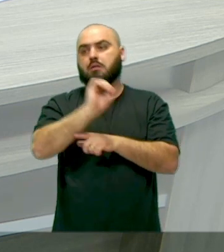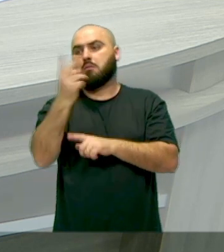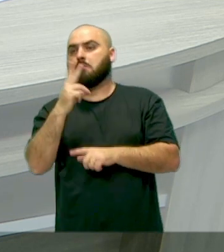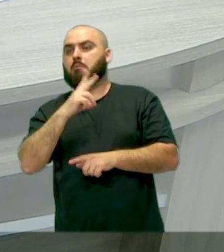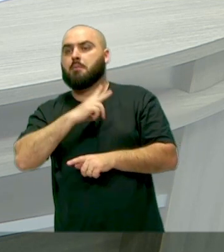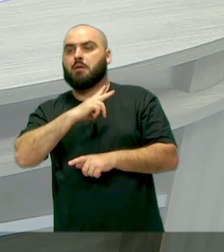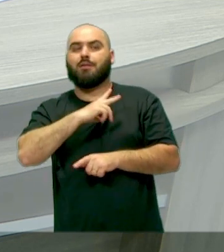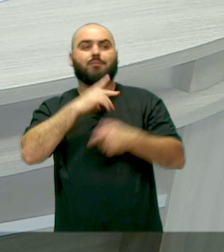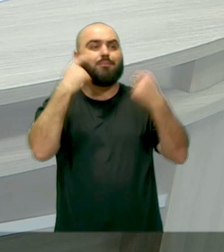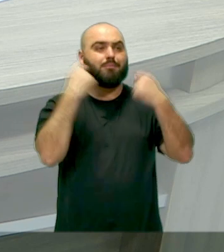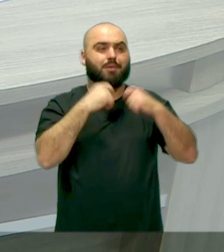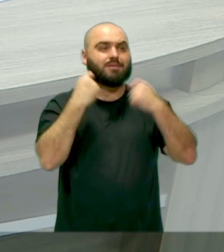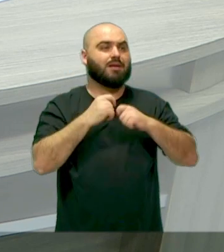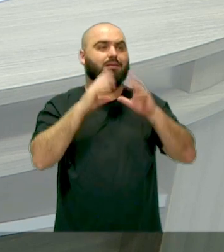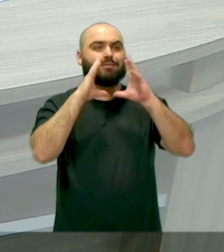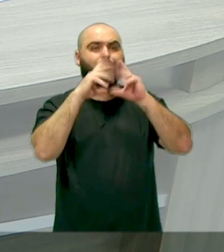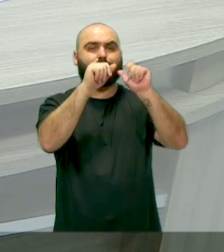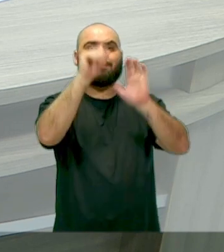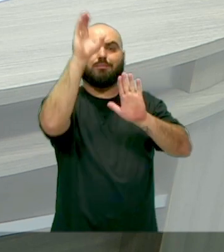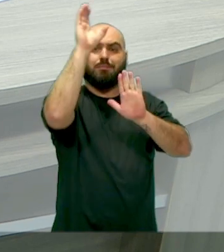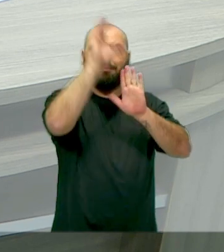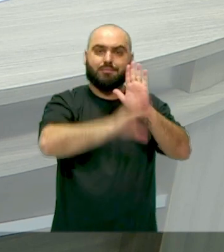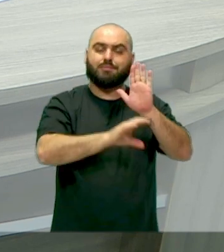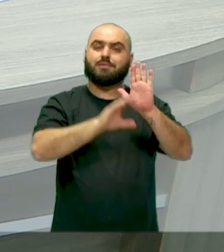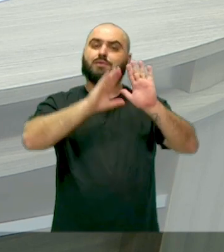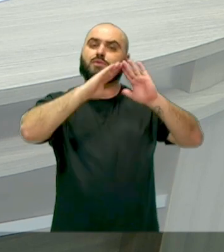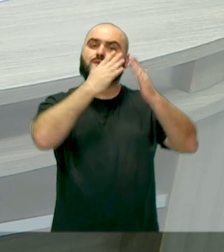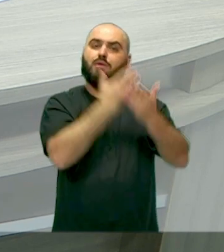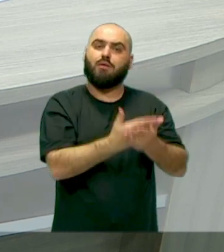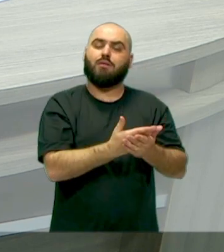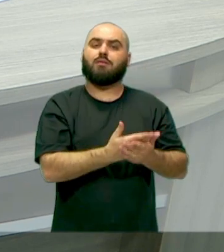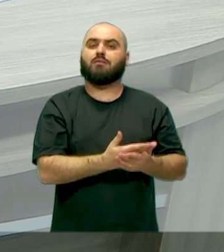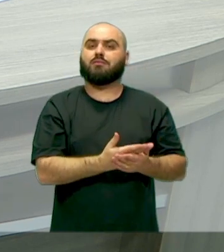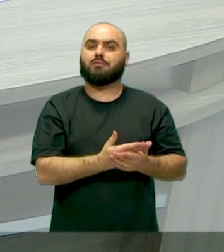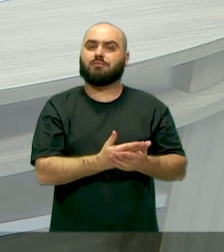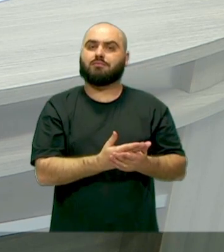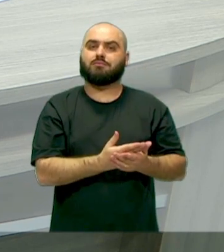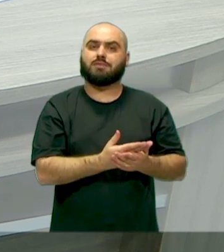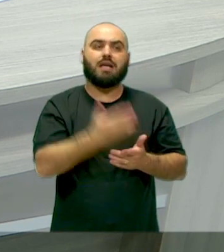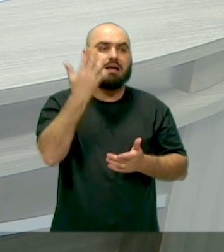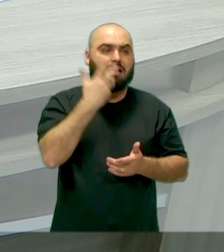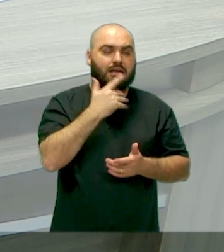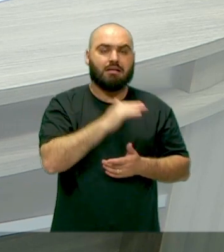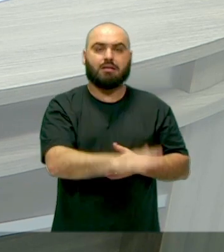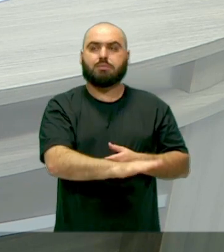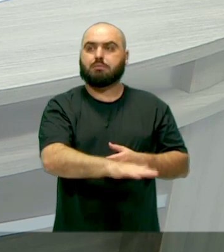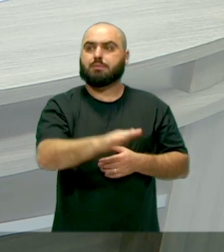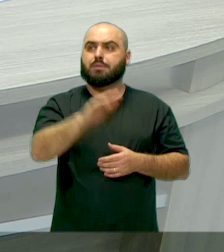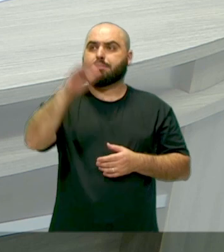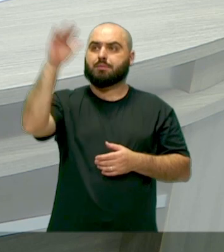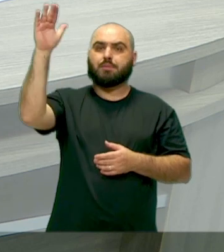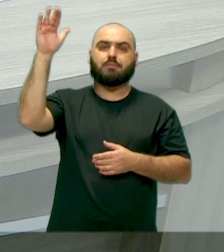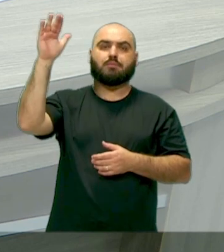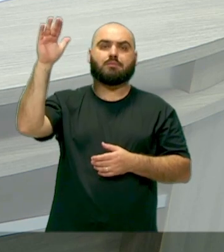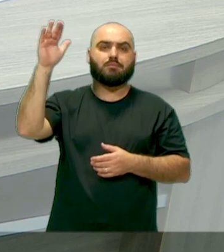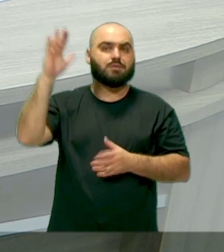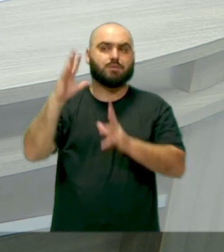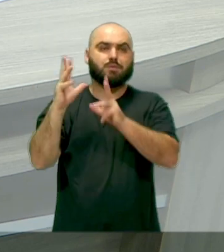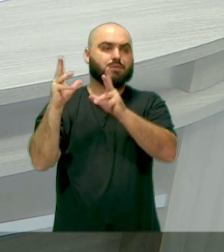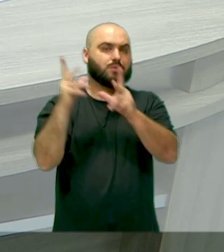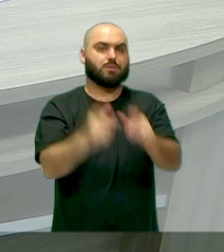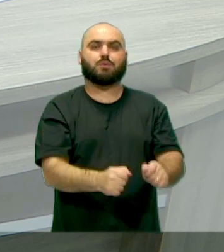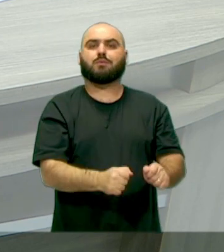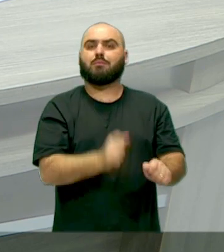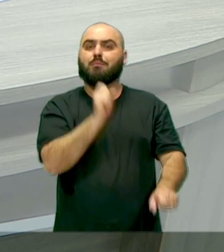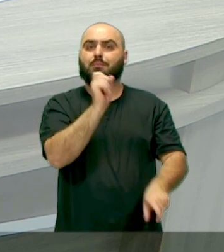particulares, está na grade escolar desde pequenininho, desde lá a pequena